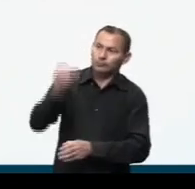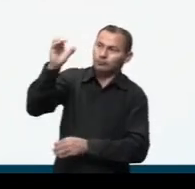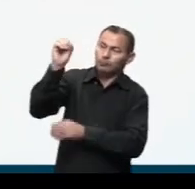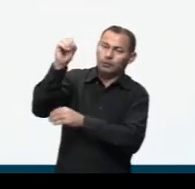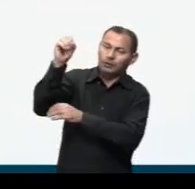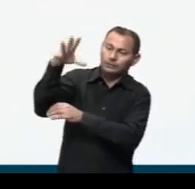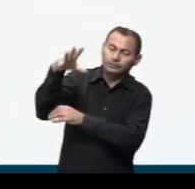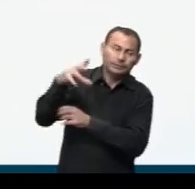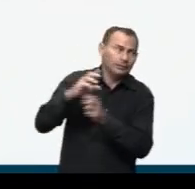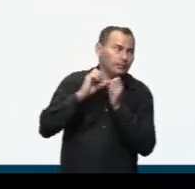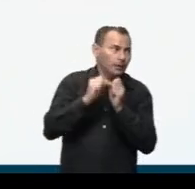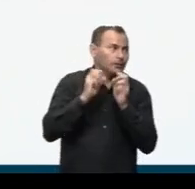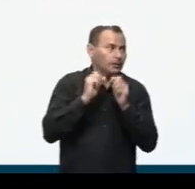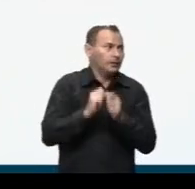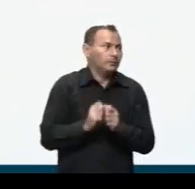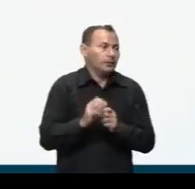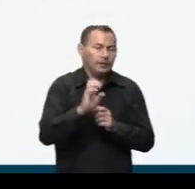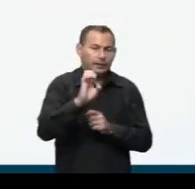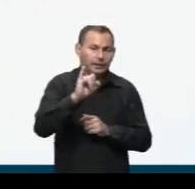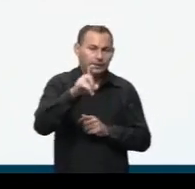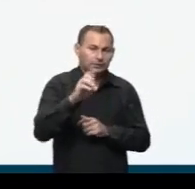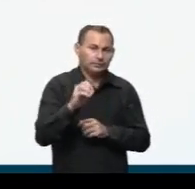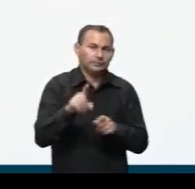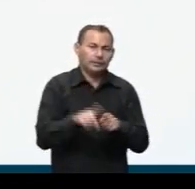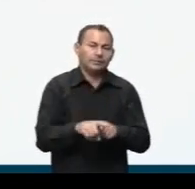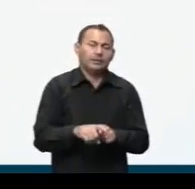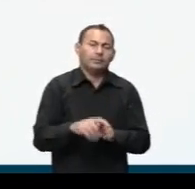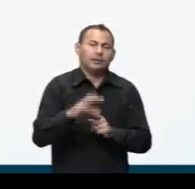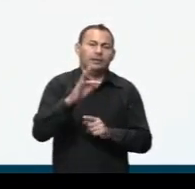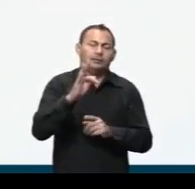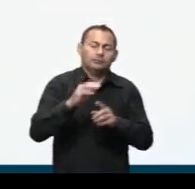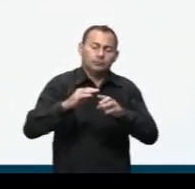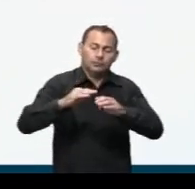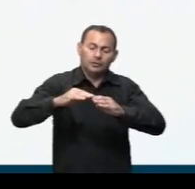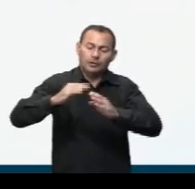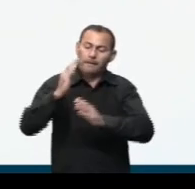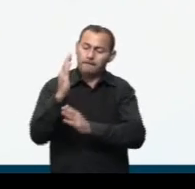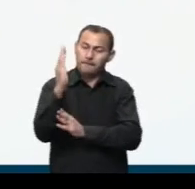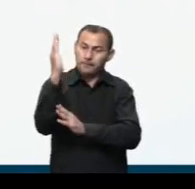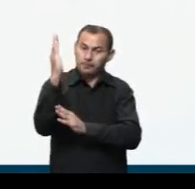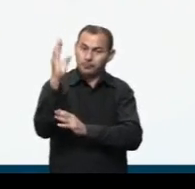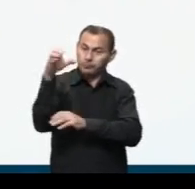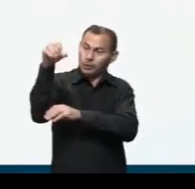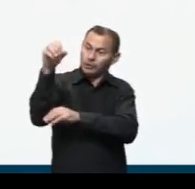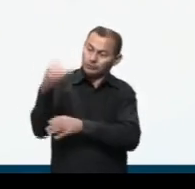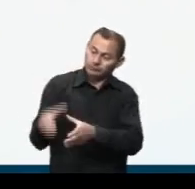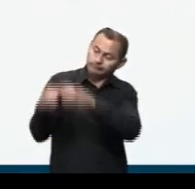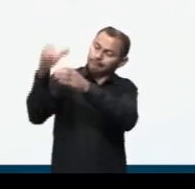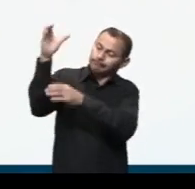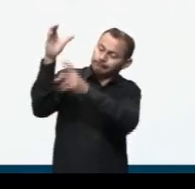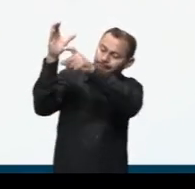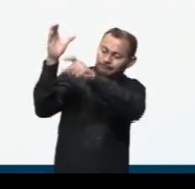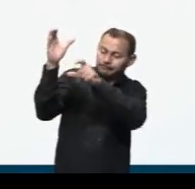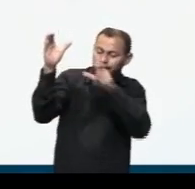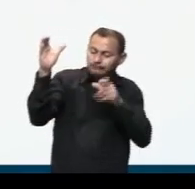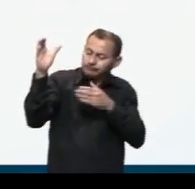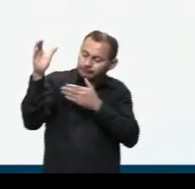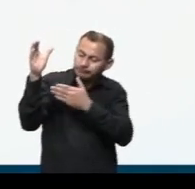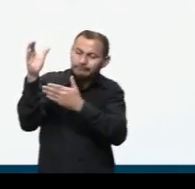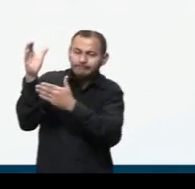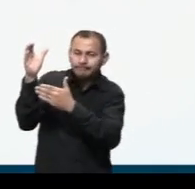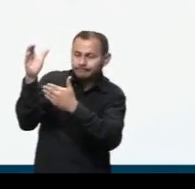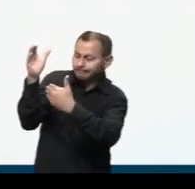e desse poste a gente pode pegar por eixo, a gente pode pegar pelas faces dele, tá? Tem que ser uma medida precisa, e a gente